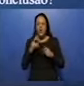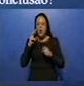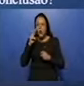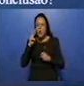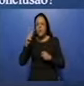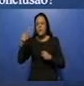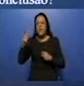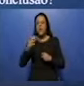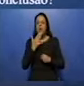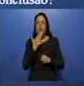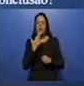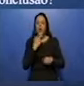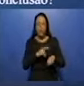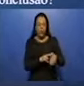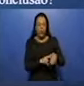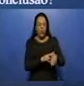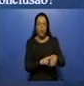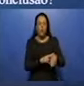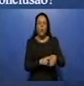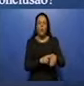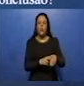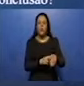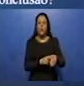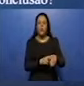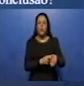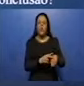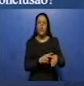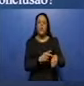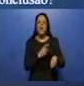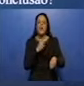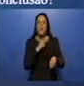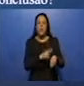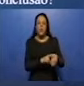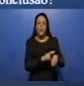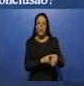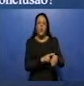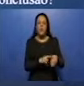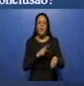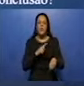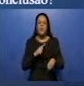onde se encontra as maiores concentrações de caprinos.